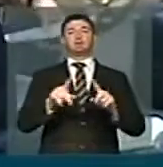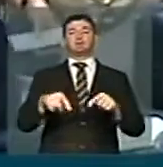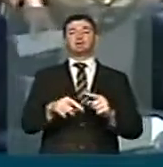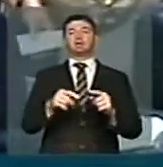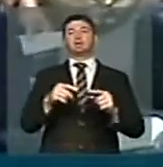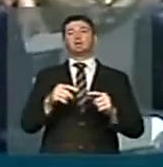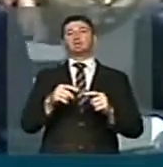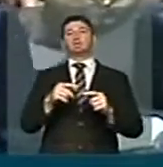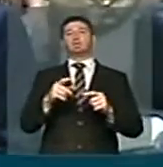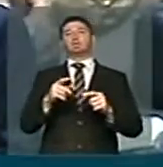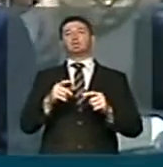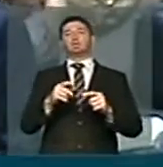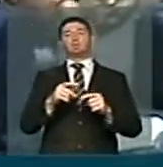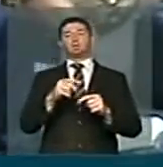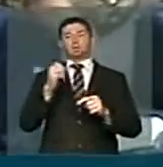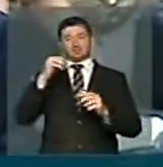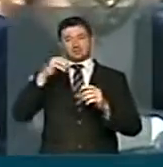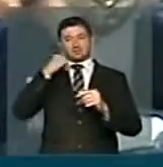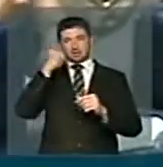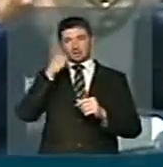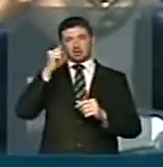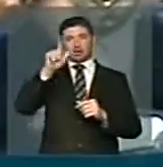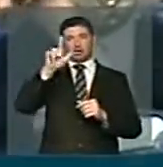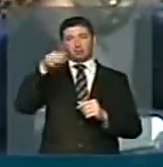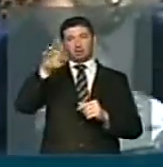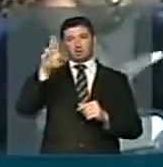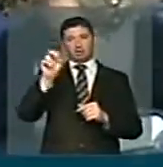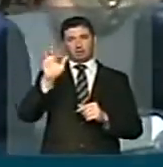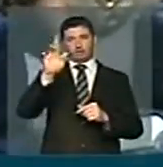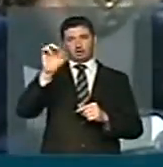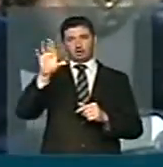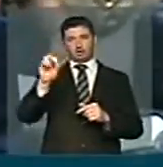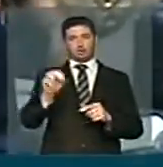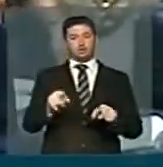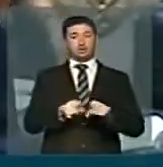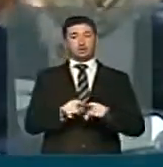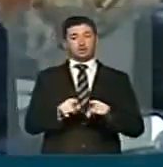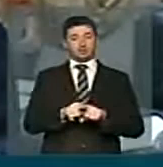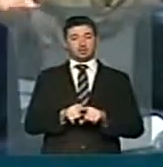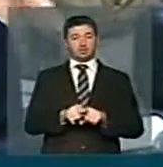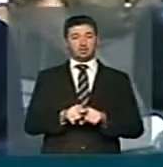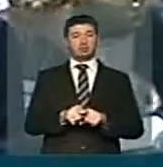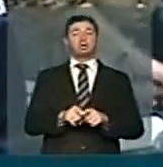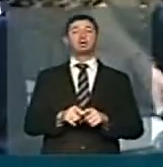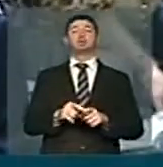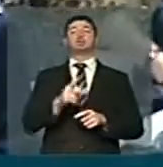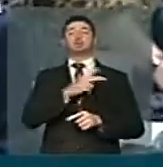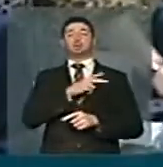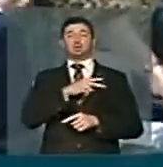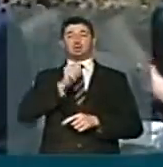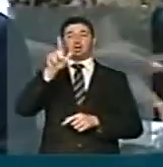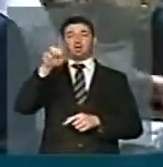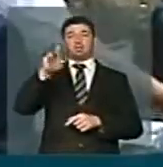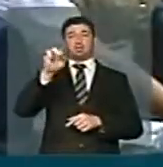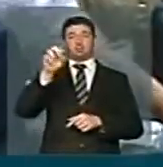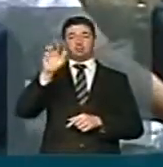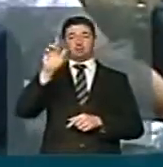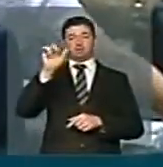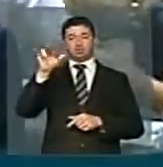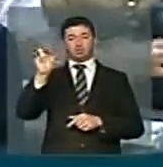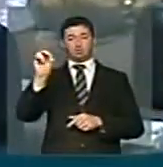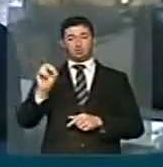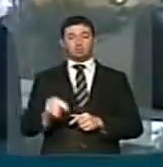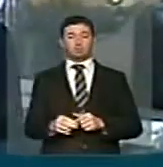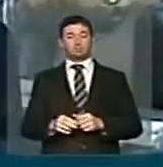senador Albano Franco e por mais 4 anos chefe de gabinete do então deputado federal Albano Franco. Foi vice-presidente dos serviços inativos